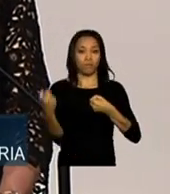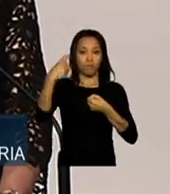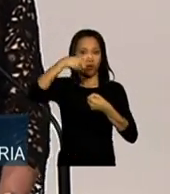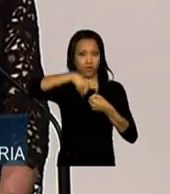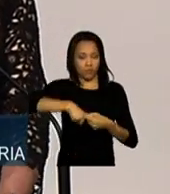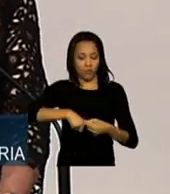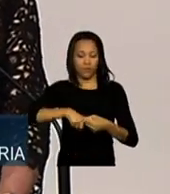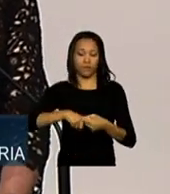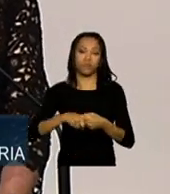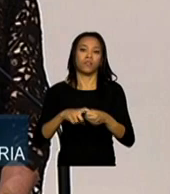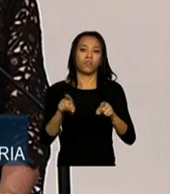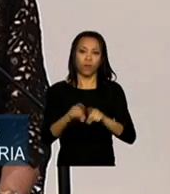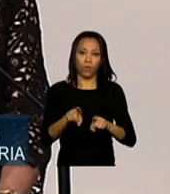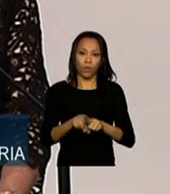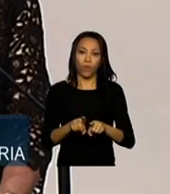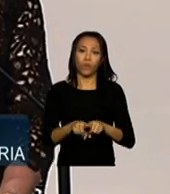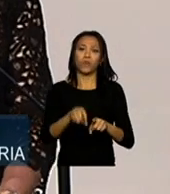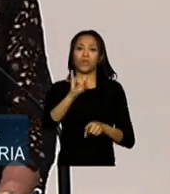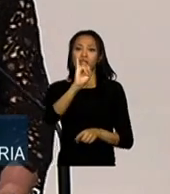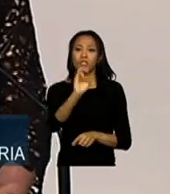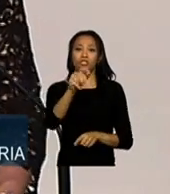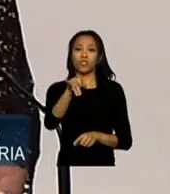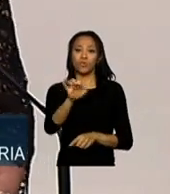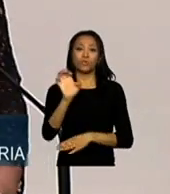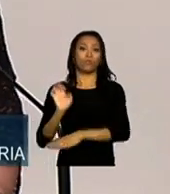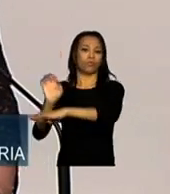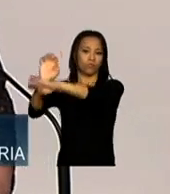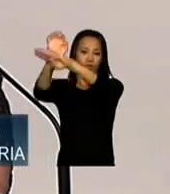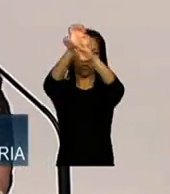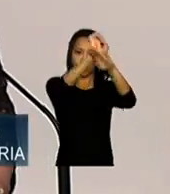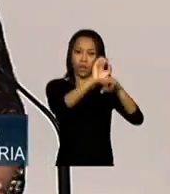com institutos estaduais e escolas técnicas.